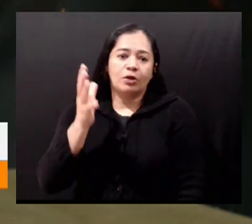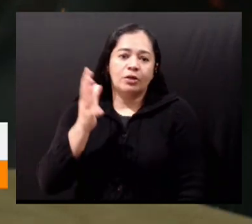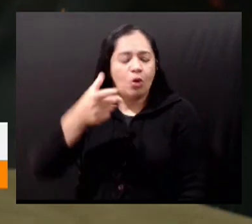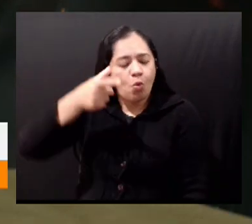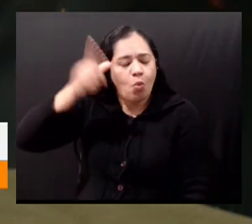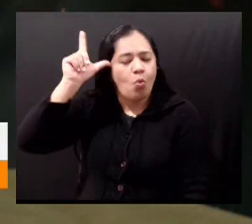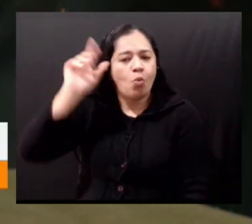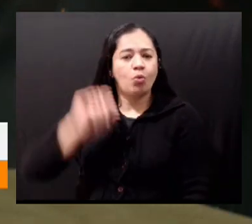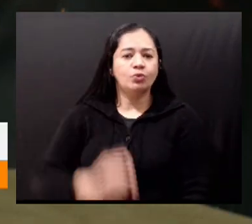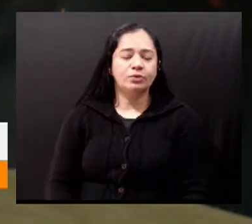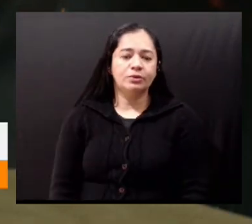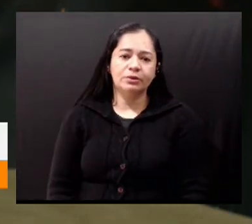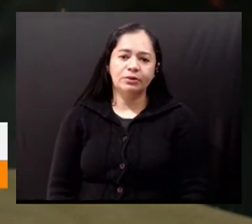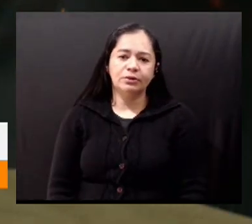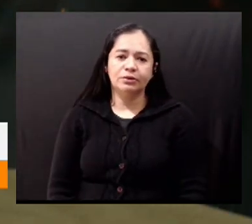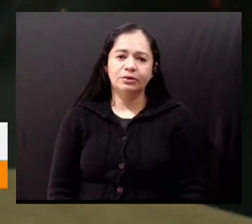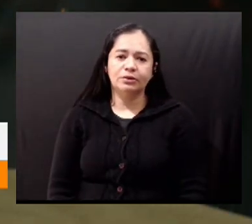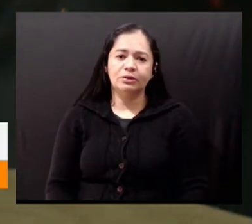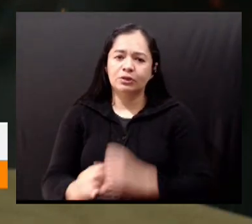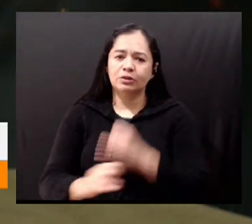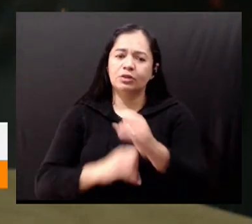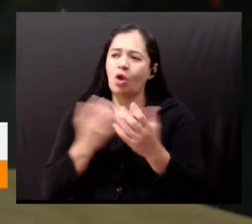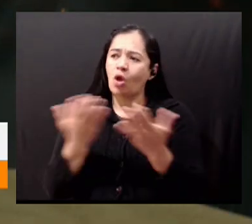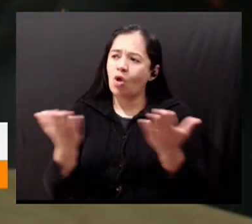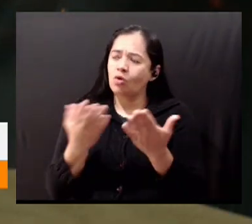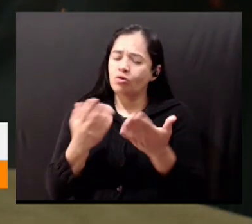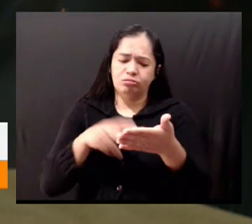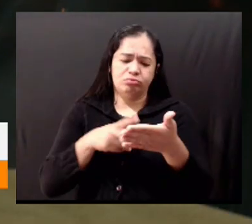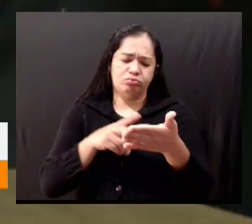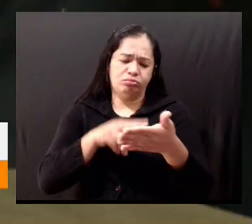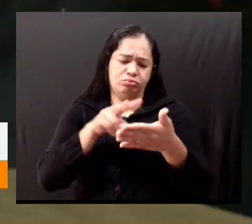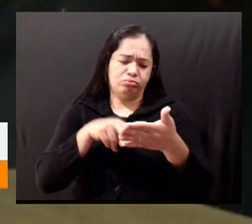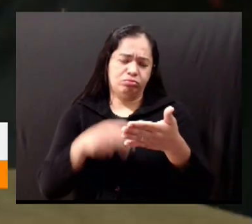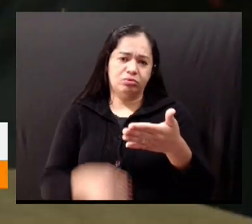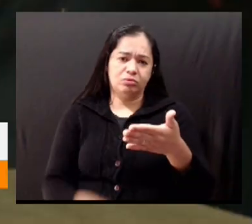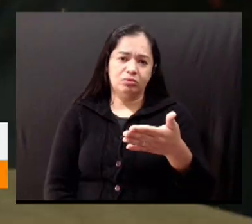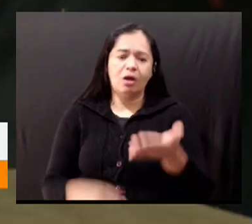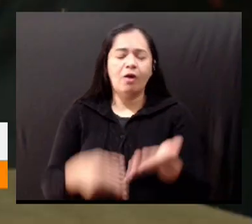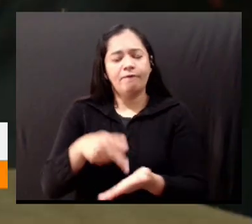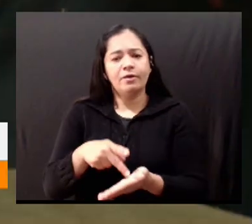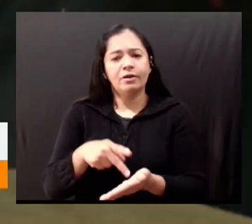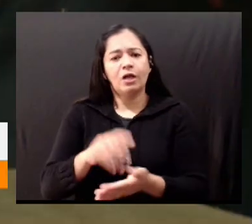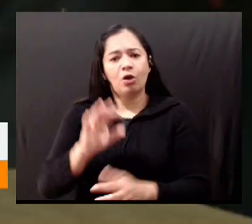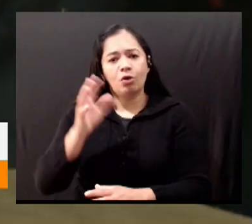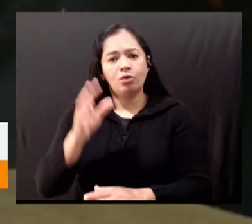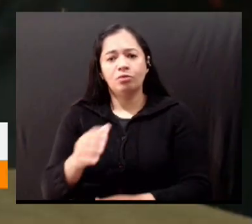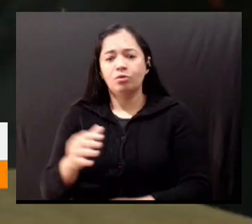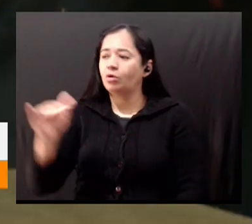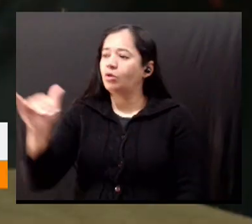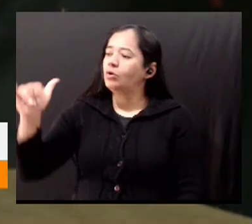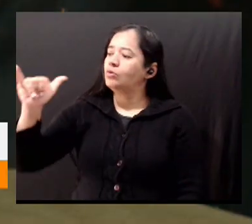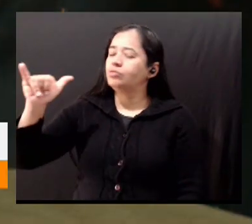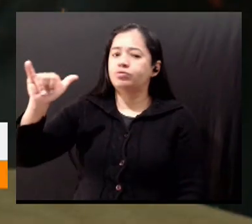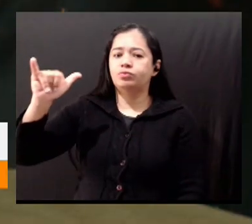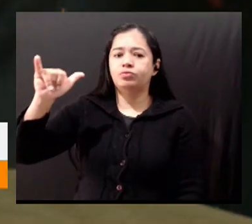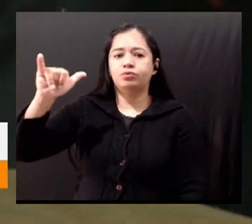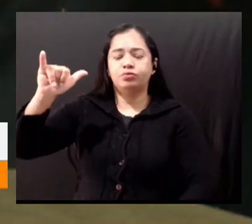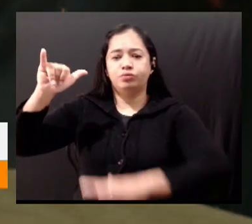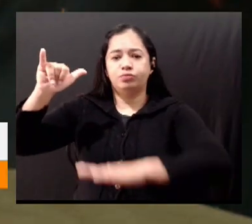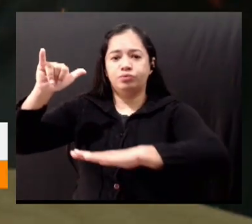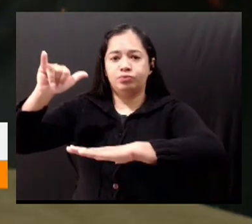vi na internet hoje pela manhã, dei uma checada nas fontes, é verídico, aconteceu um avião, ele ia pousar aqui em